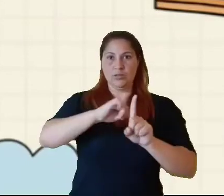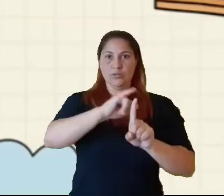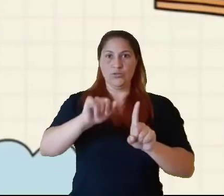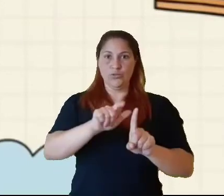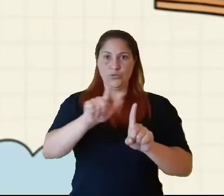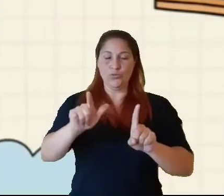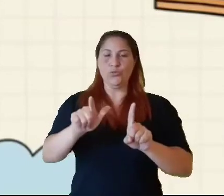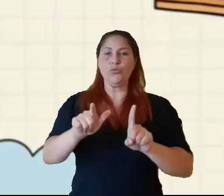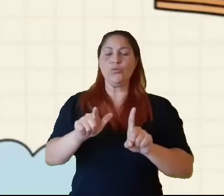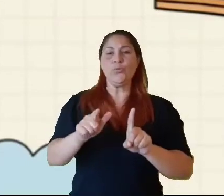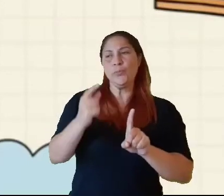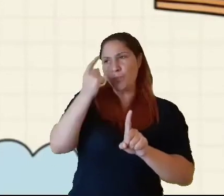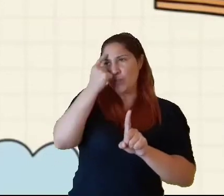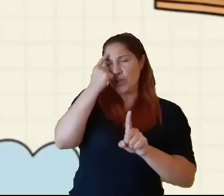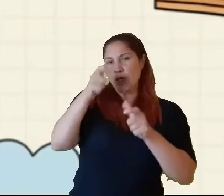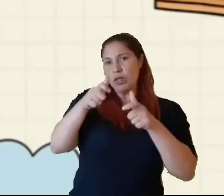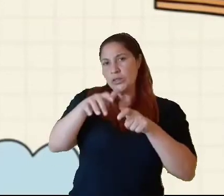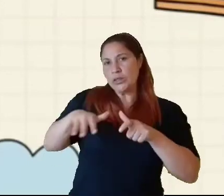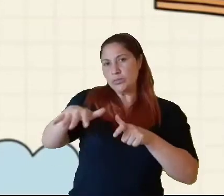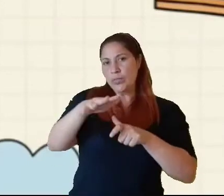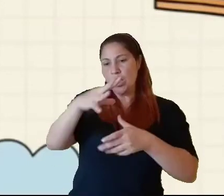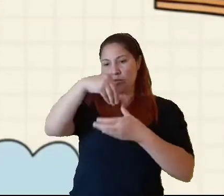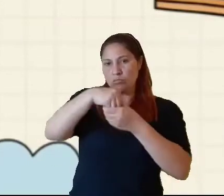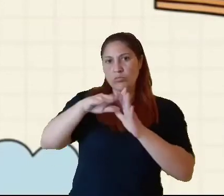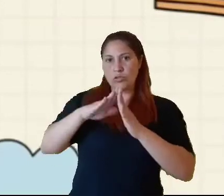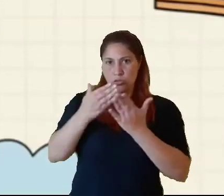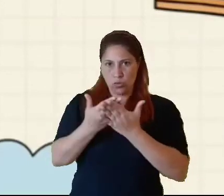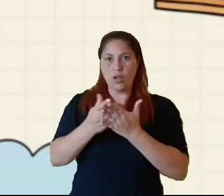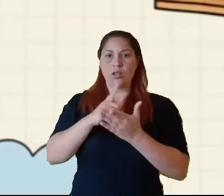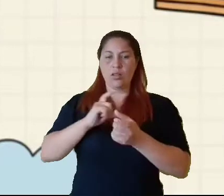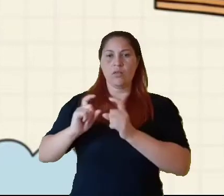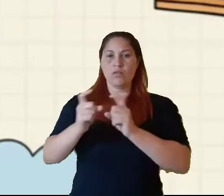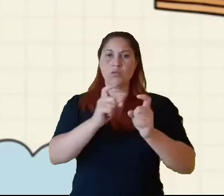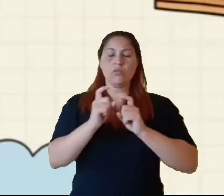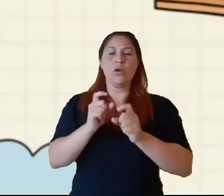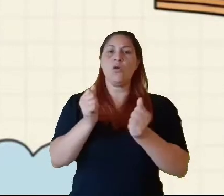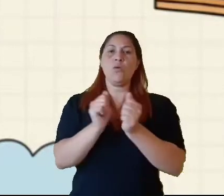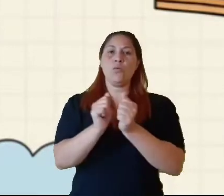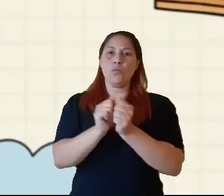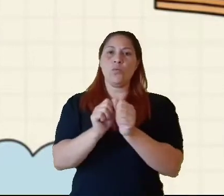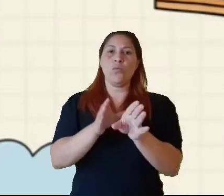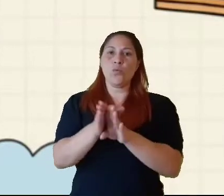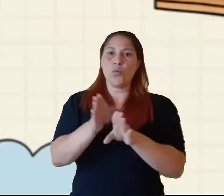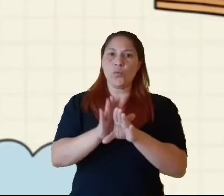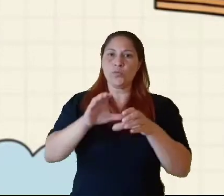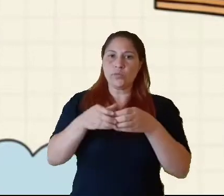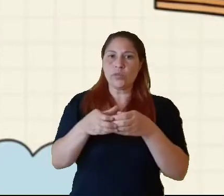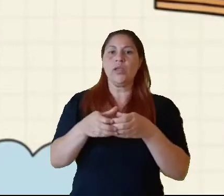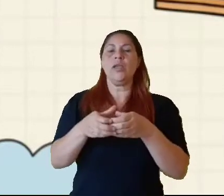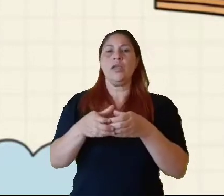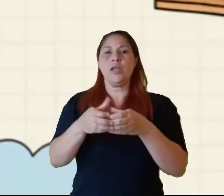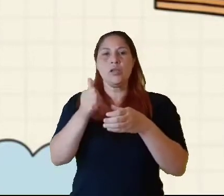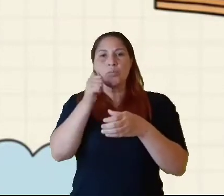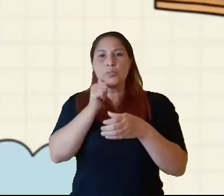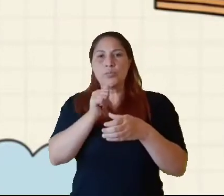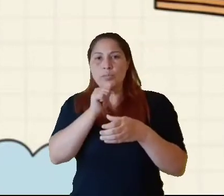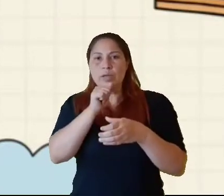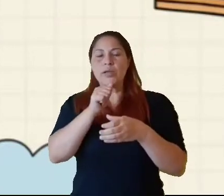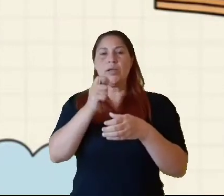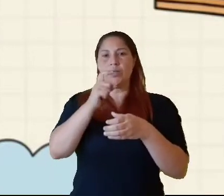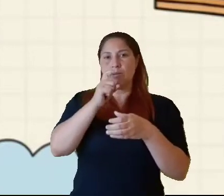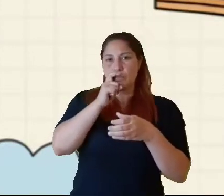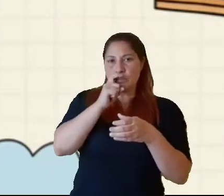os espaços das nossas escolas. Então, eu reuni o conselho de escola, as mães, reuni os professores,